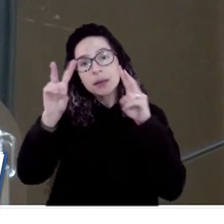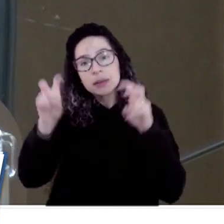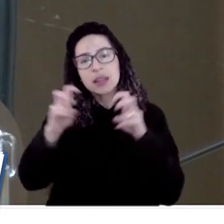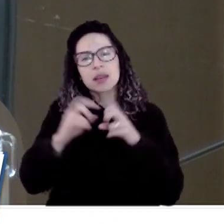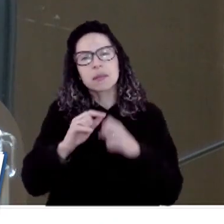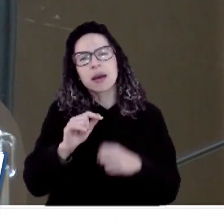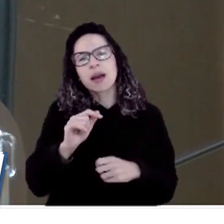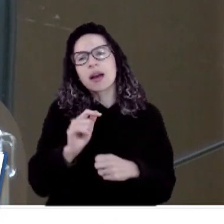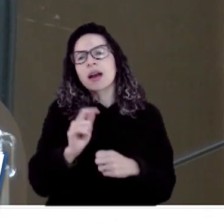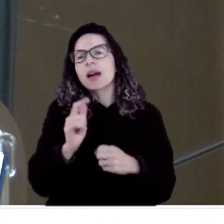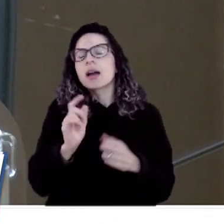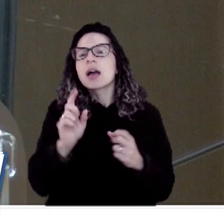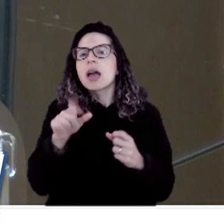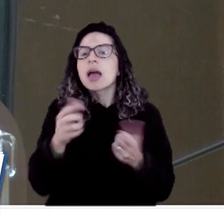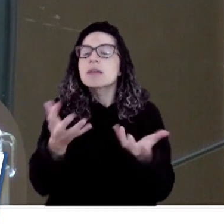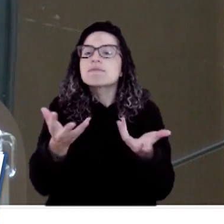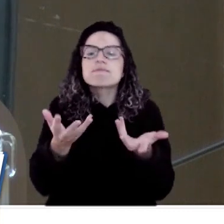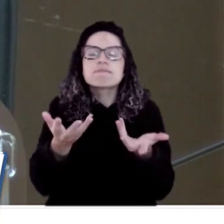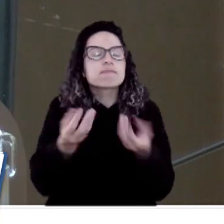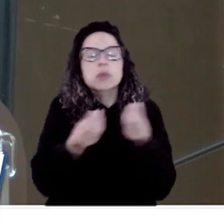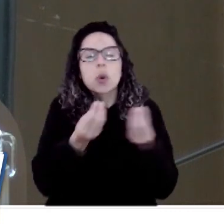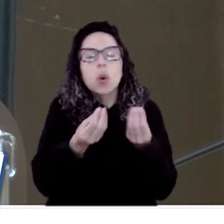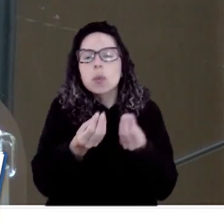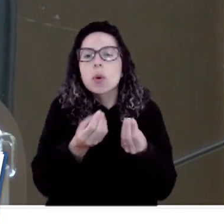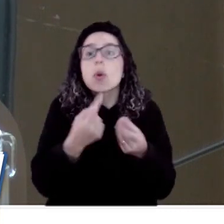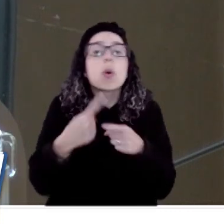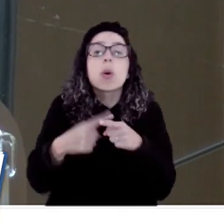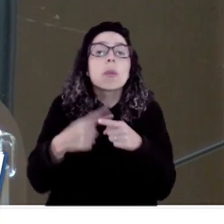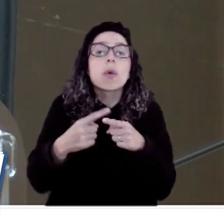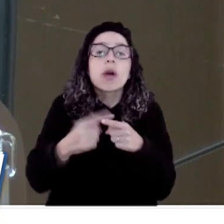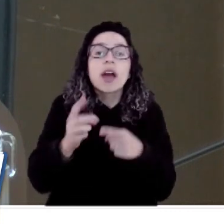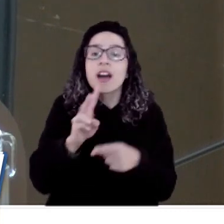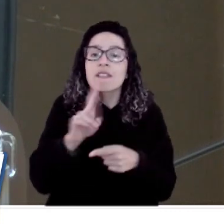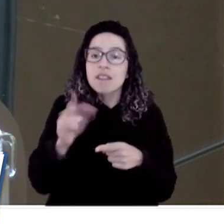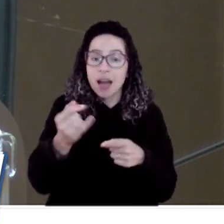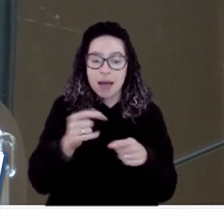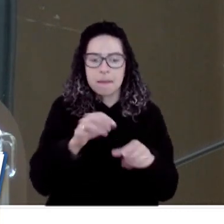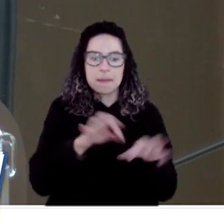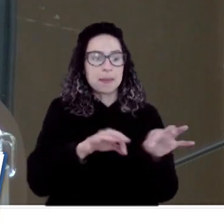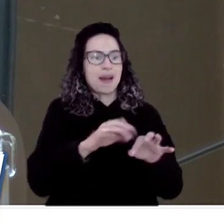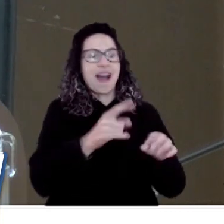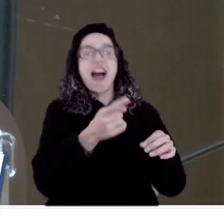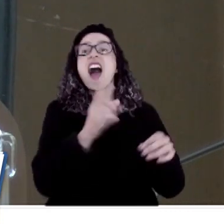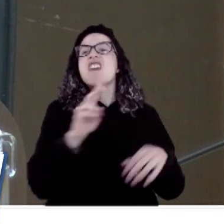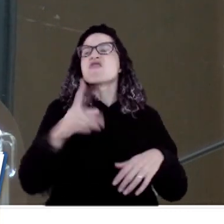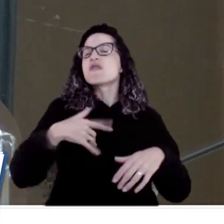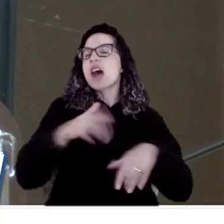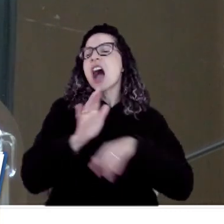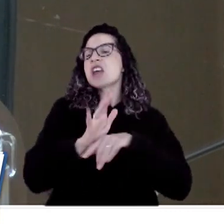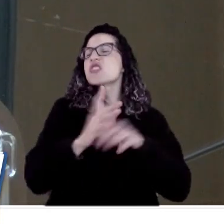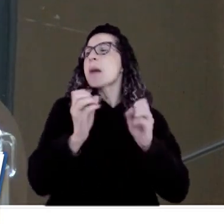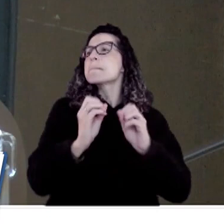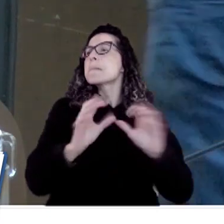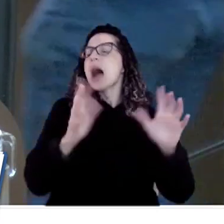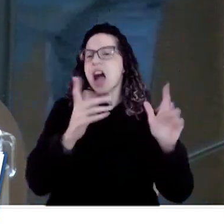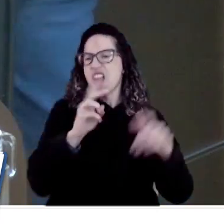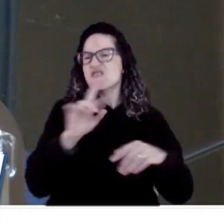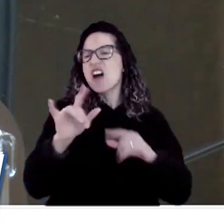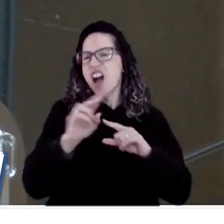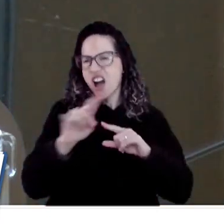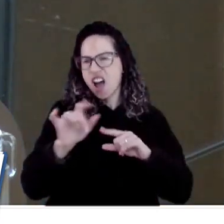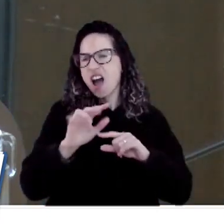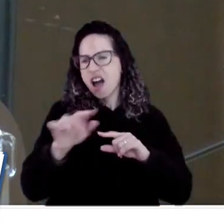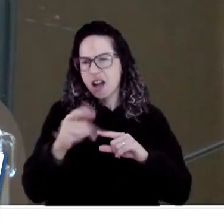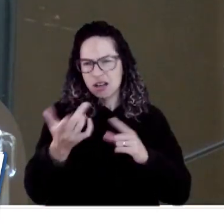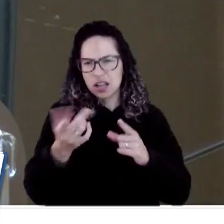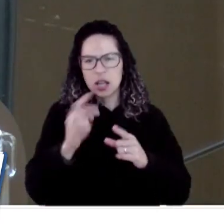aquilo, né, excelência? Por que não pega a mágica que ele fala que vai fazer? Porque ele quer